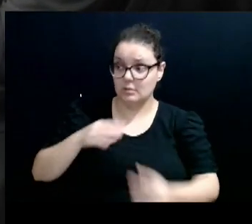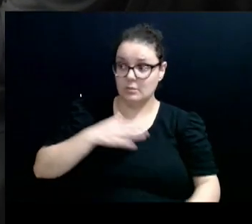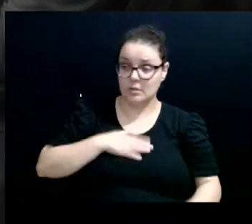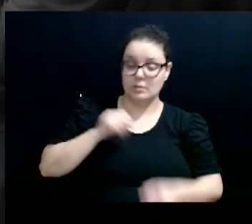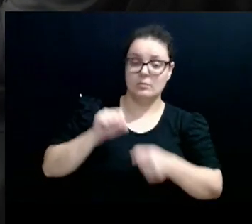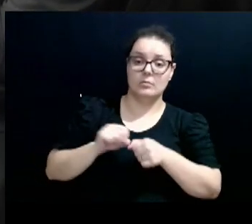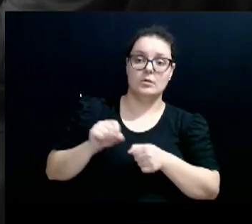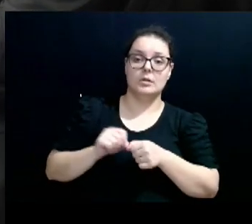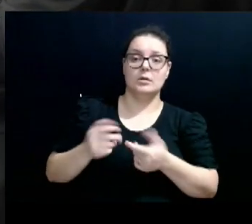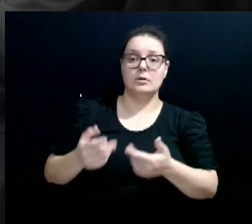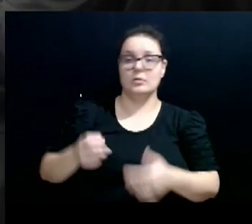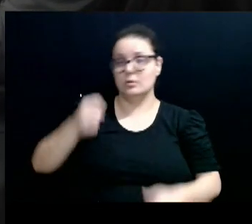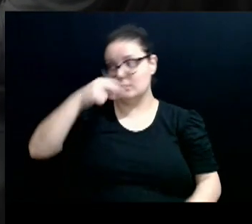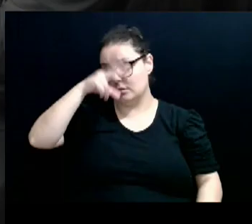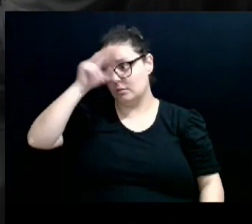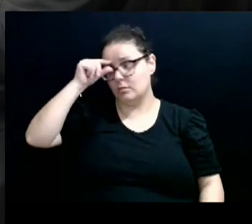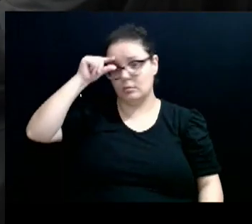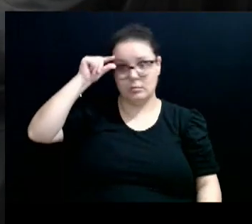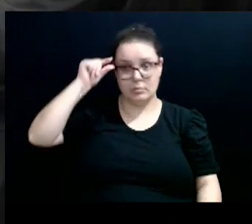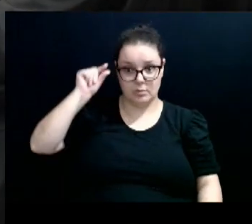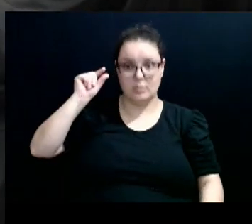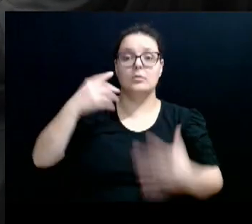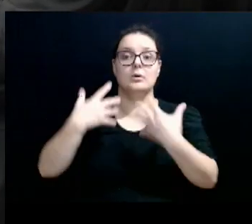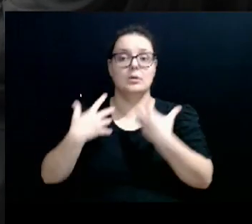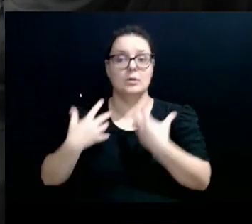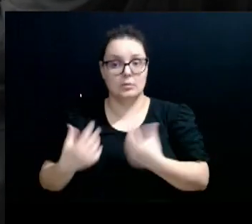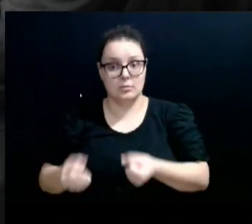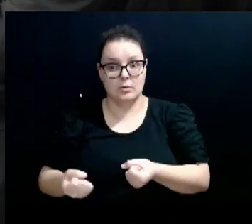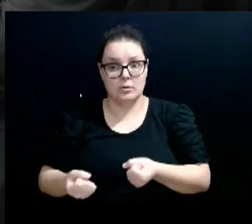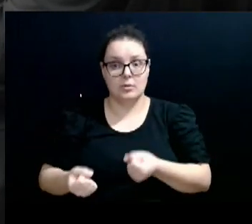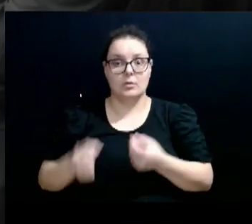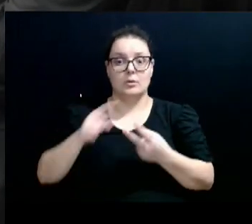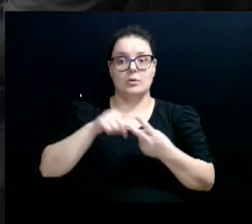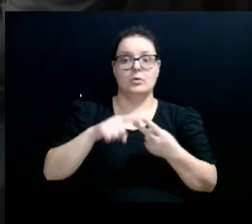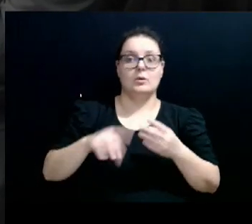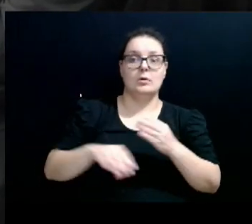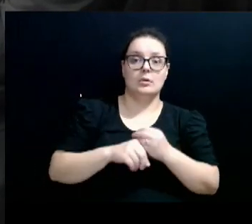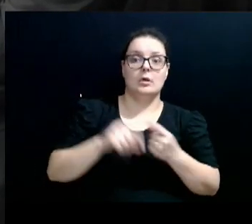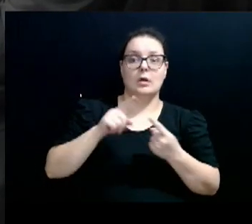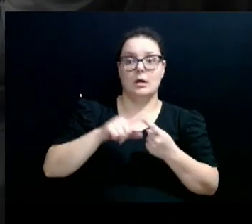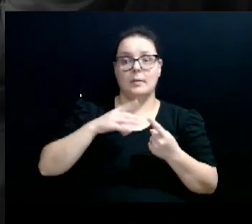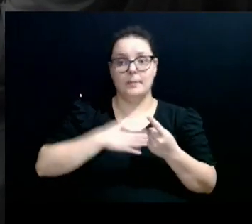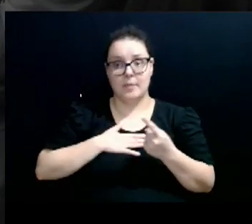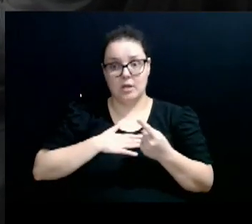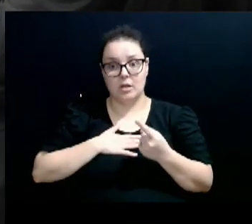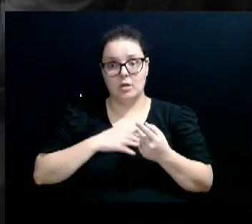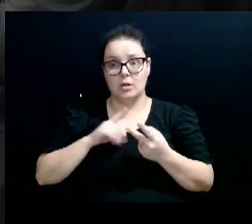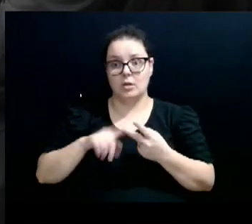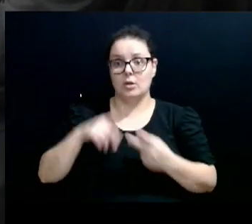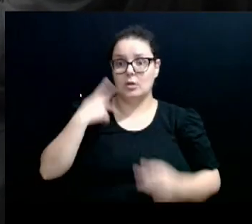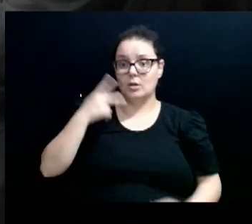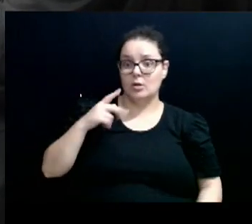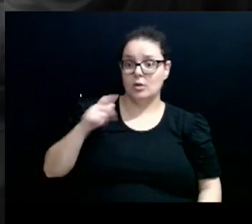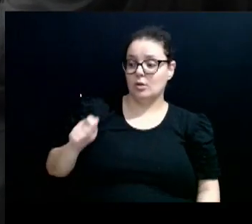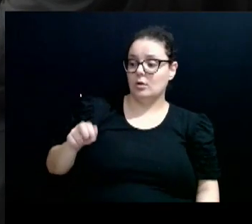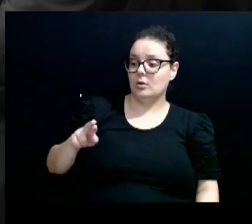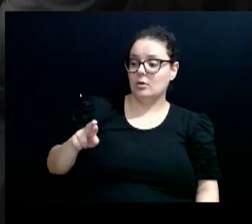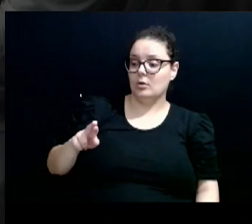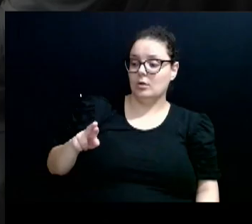prefeito Jonas, né, que acolheu, ele acolheu 2 emendas, eu lembro, a minha e também do vereador Arthur Orsi, sobre o